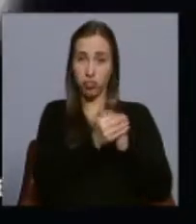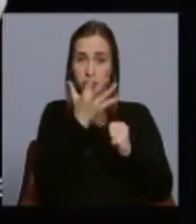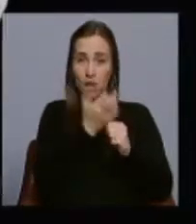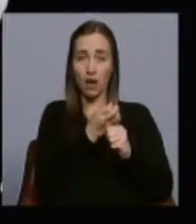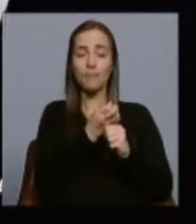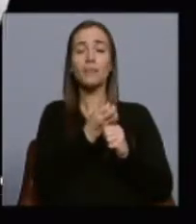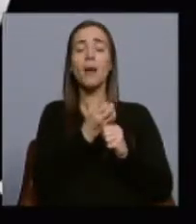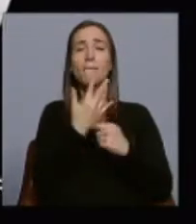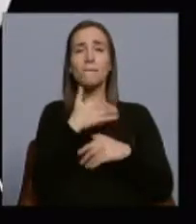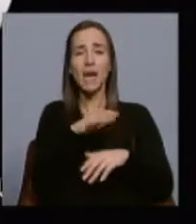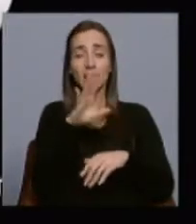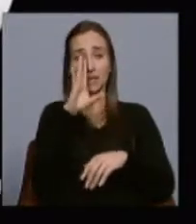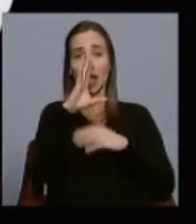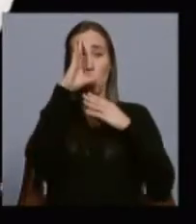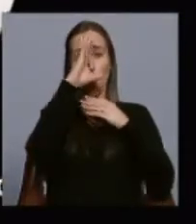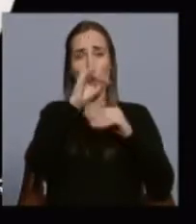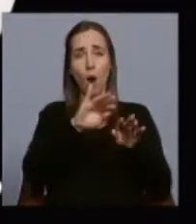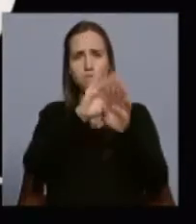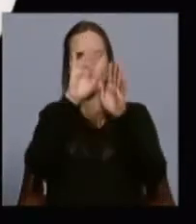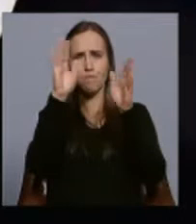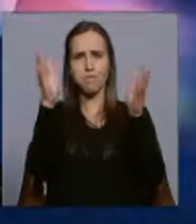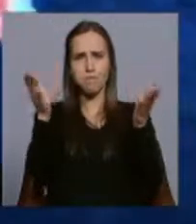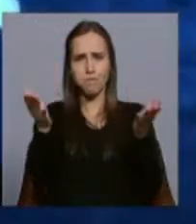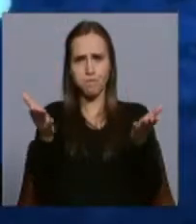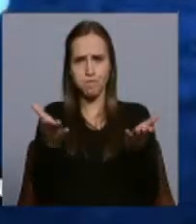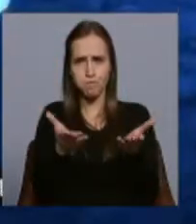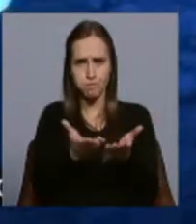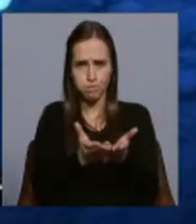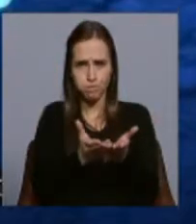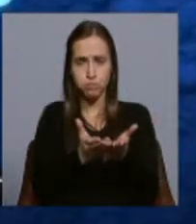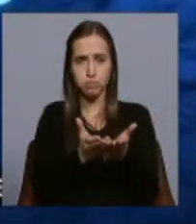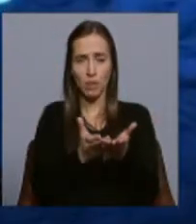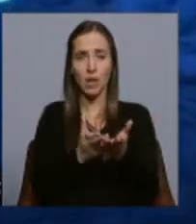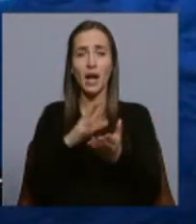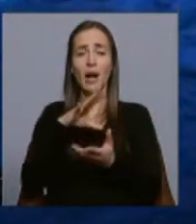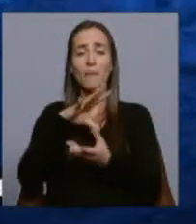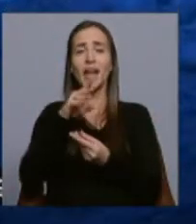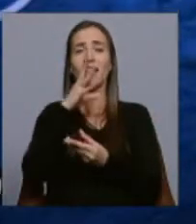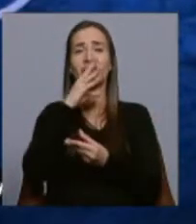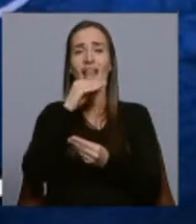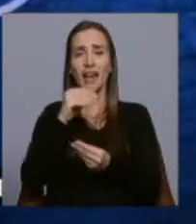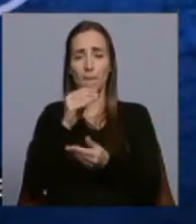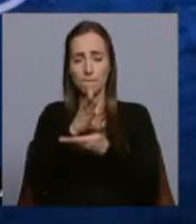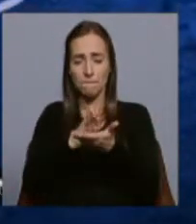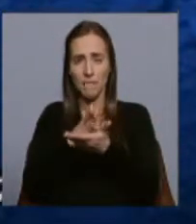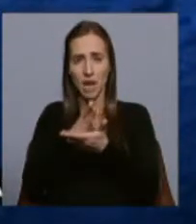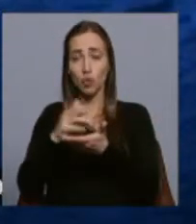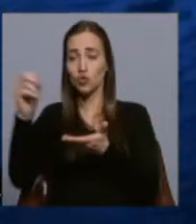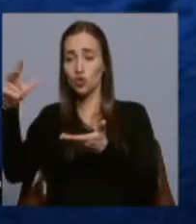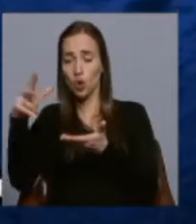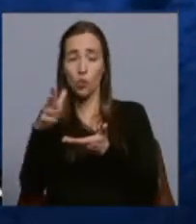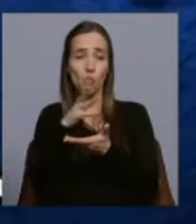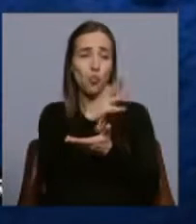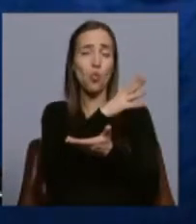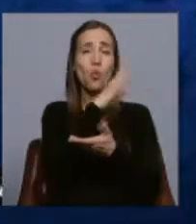Lua cheia, ou seja, quando a Lua está do outro lado, digamos assim, temos a Terra no meio e o Sol do outro lado, a magnetosfera da Terra protege a